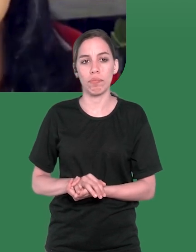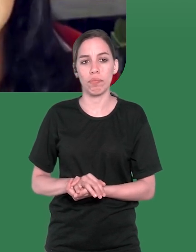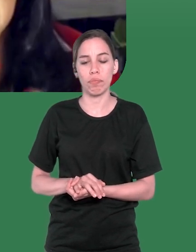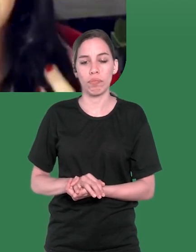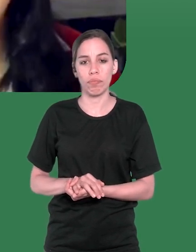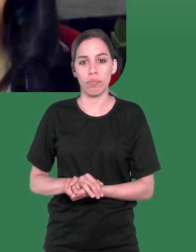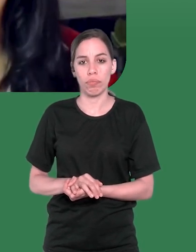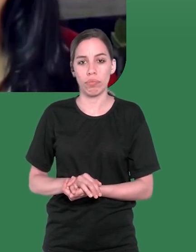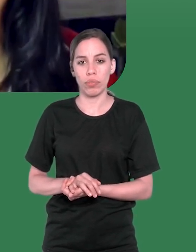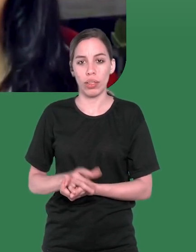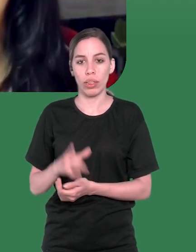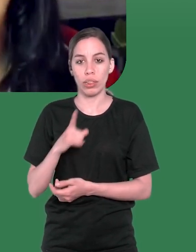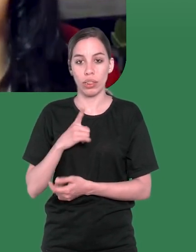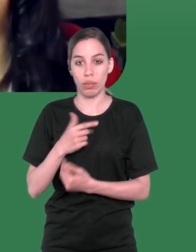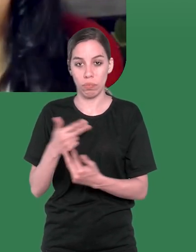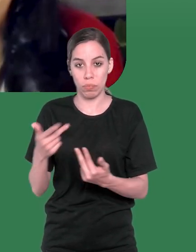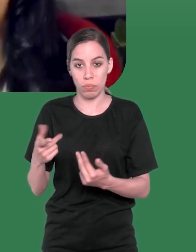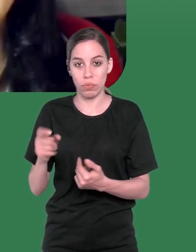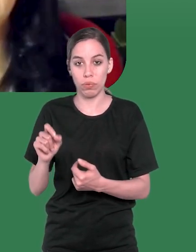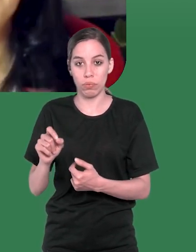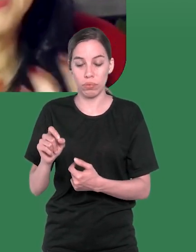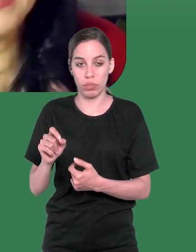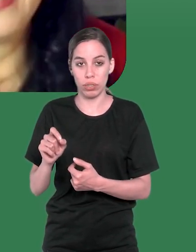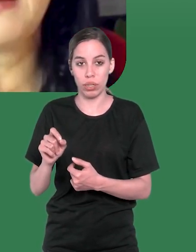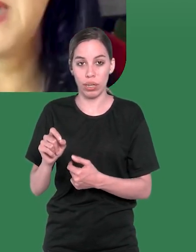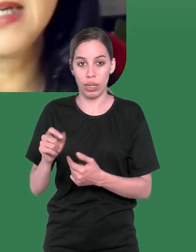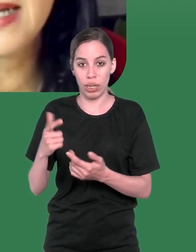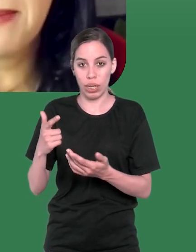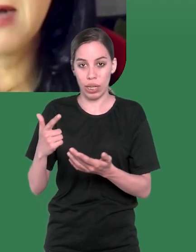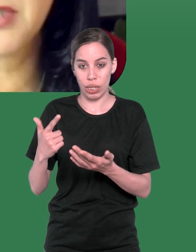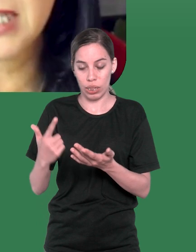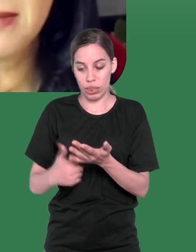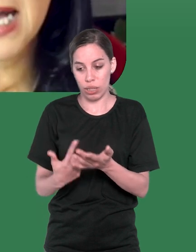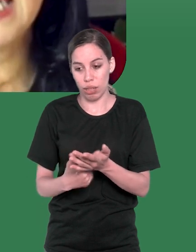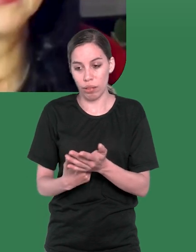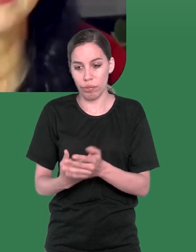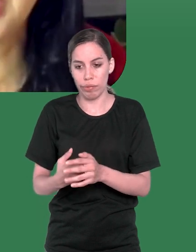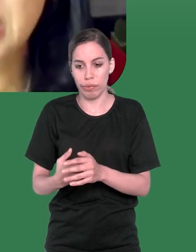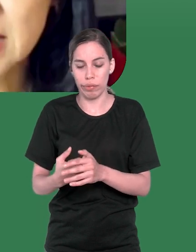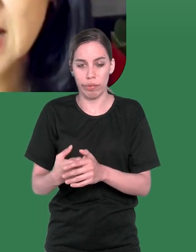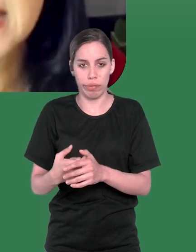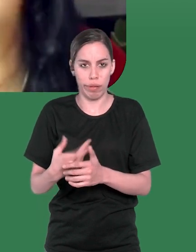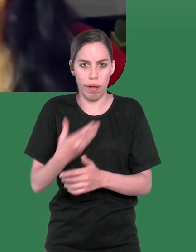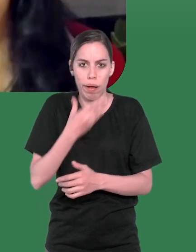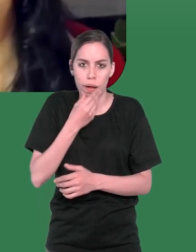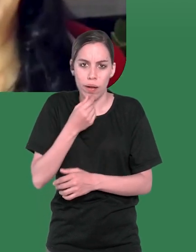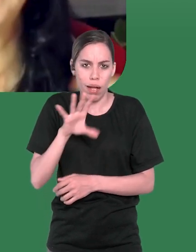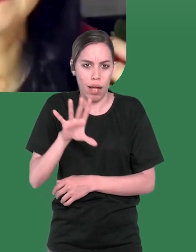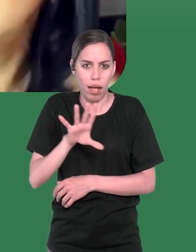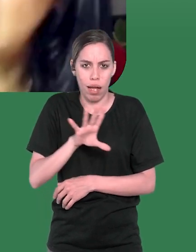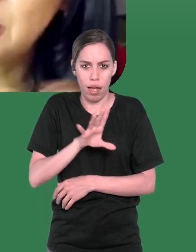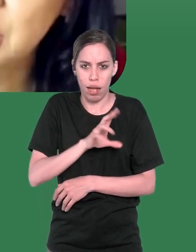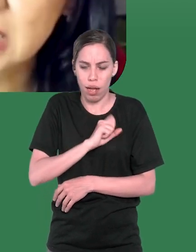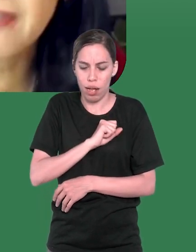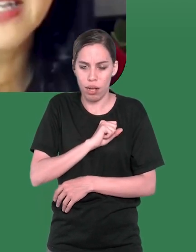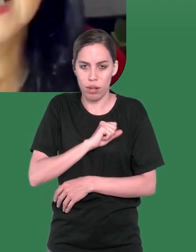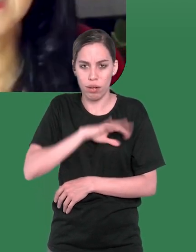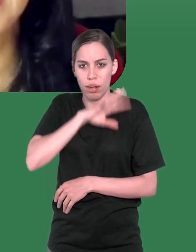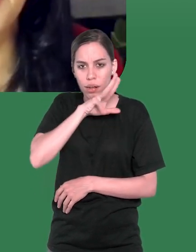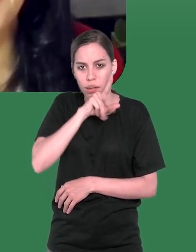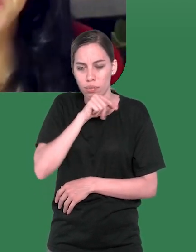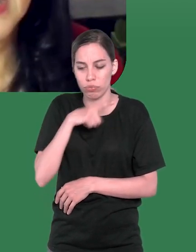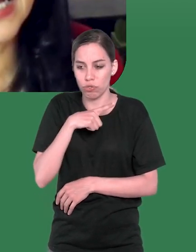Então, uma coisa, a literatura, é claro, ele levou a literatura porque ele amava os animais, ele tinha esse respeito por eles, ele tinha